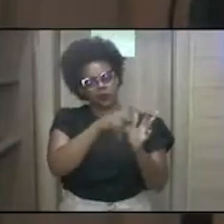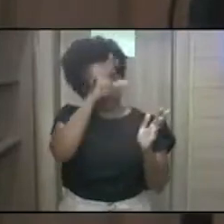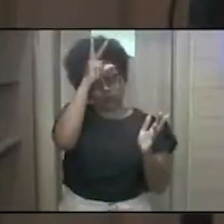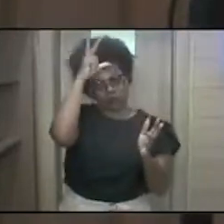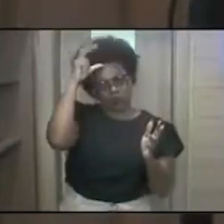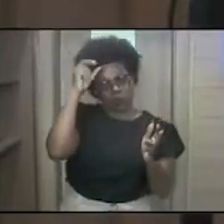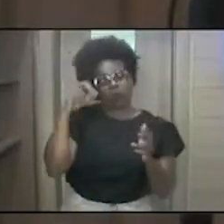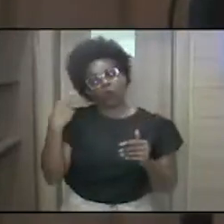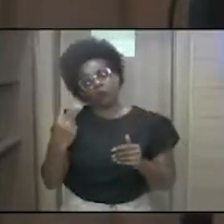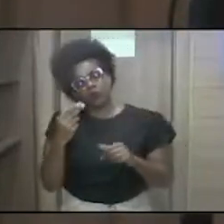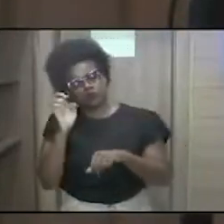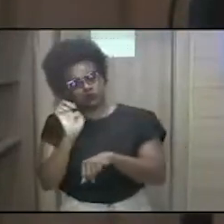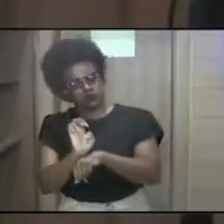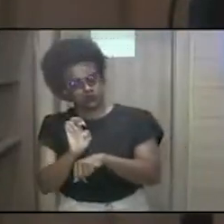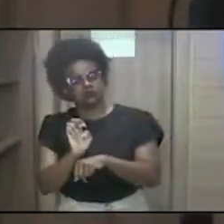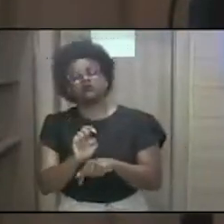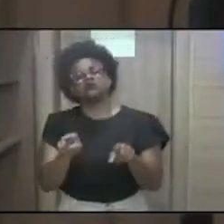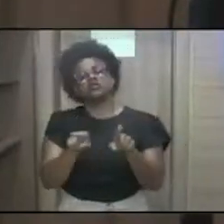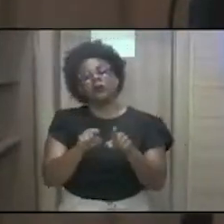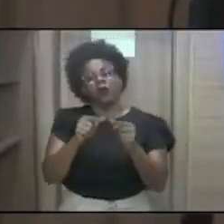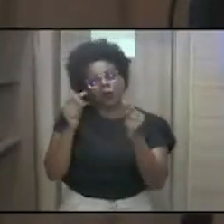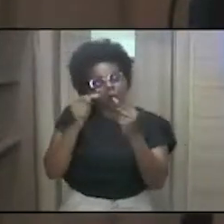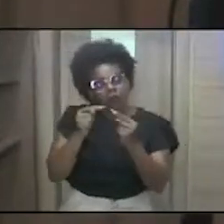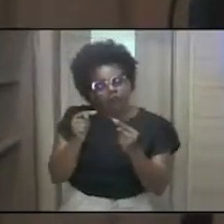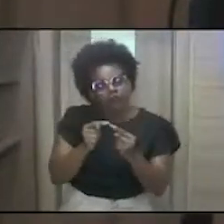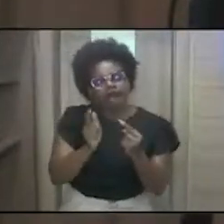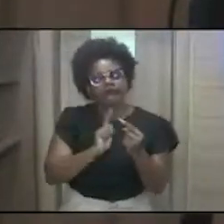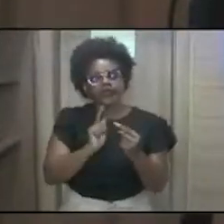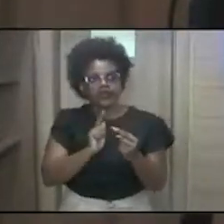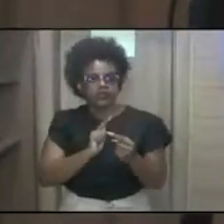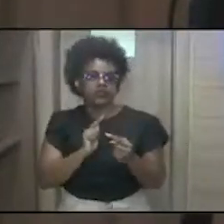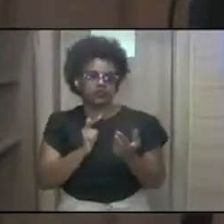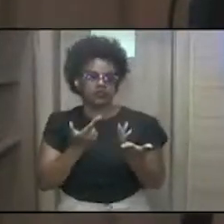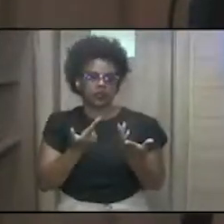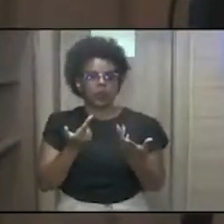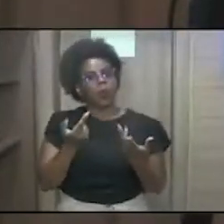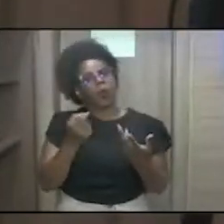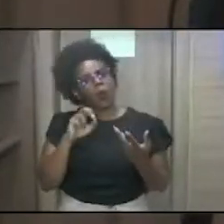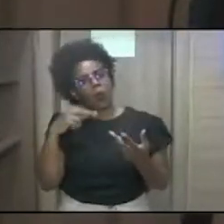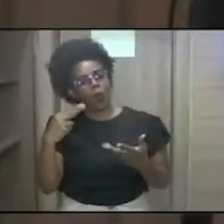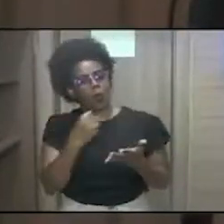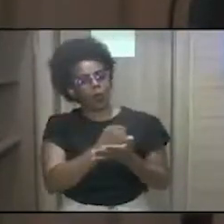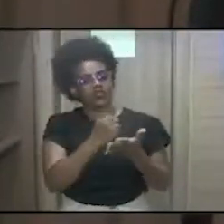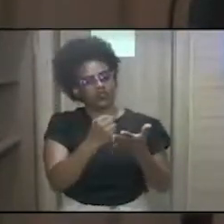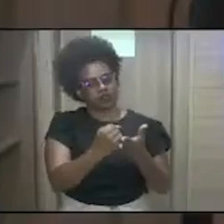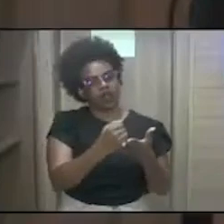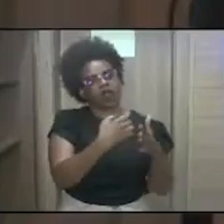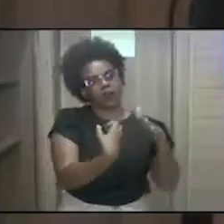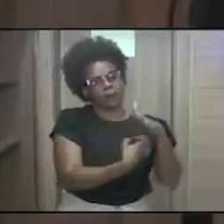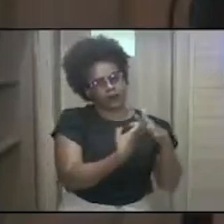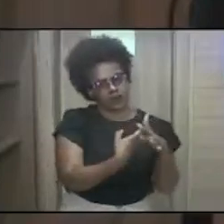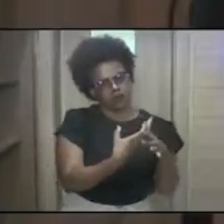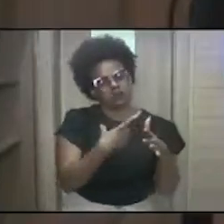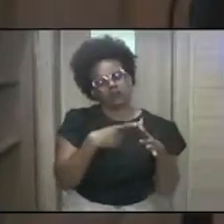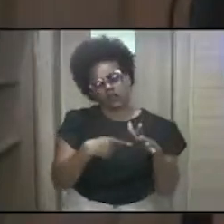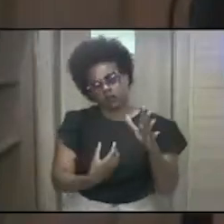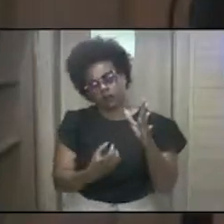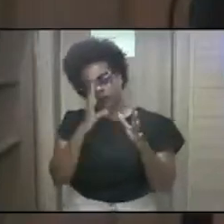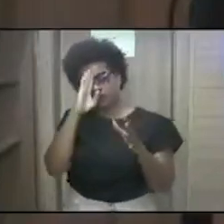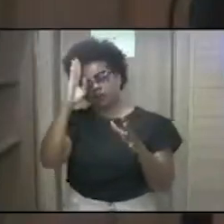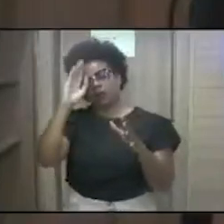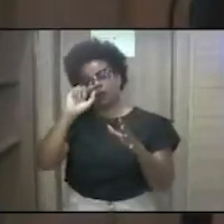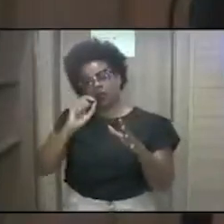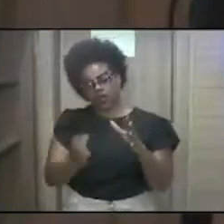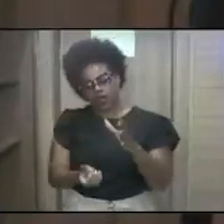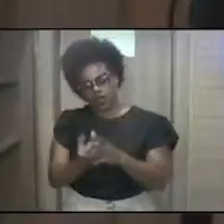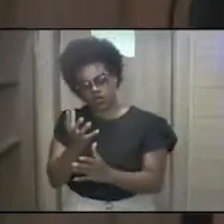ou do estado e combinação aí com a parte do serviço terceirizado, né, sobretudo a etapa laboratorial.